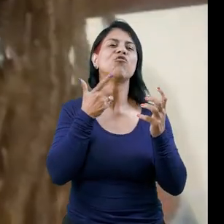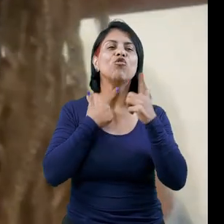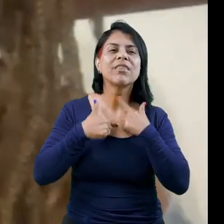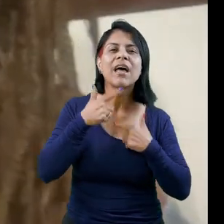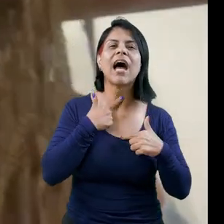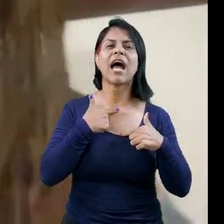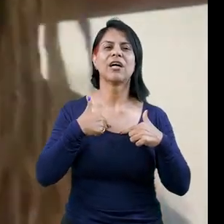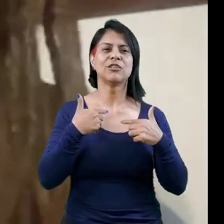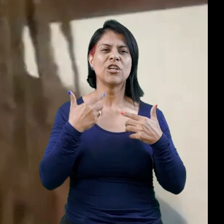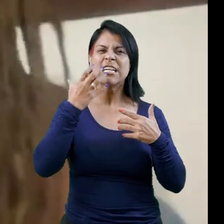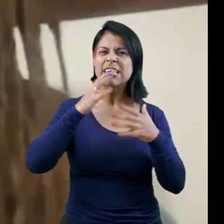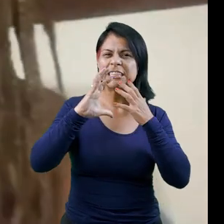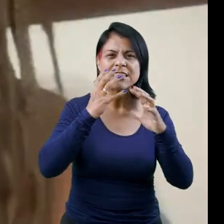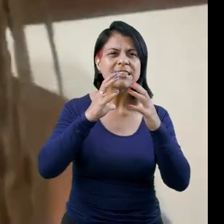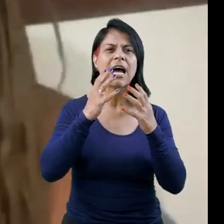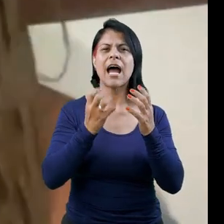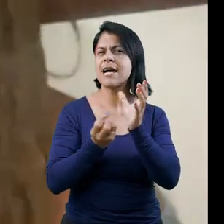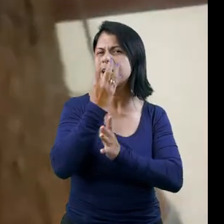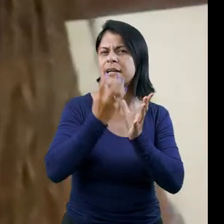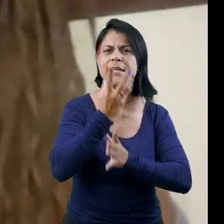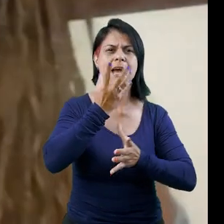desejando cantar, criar.